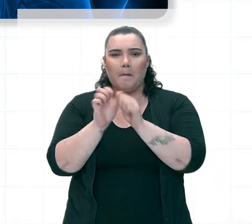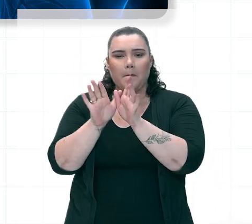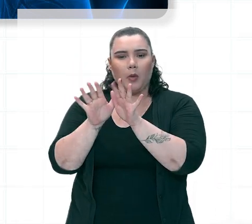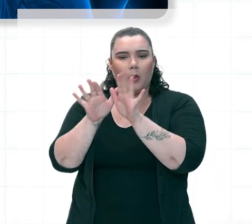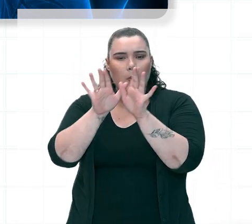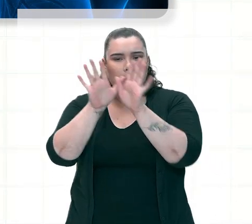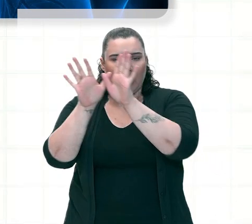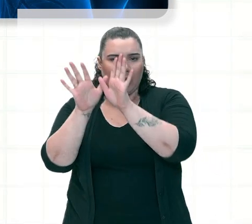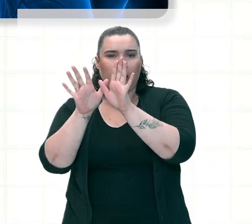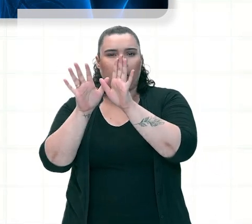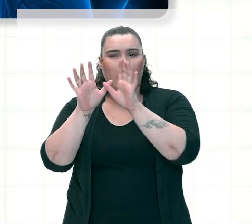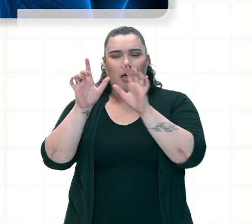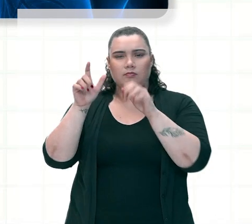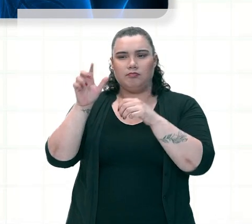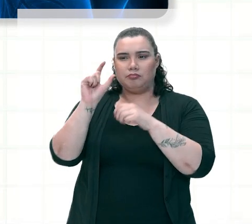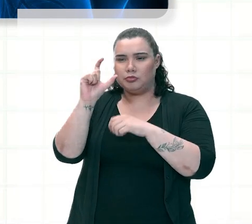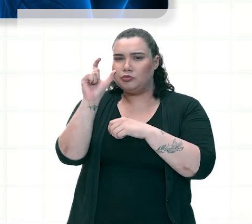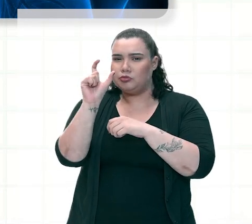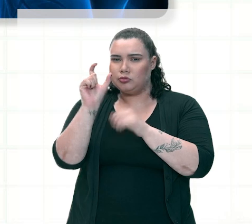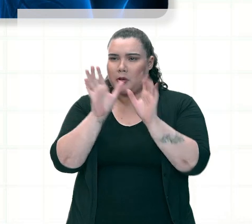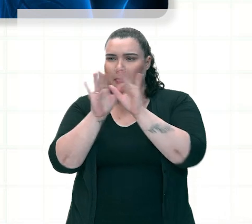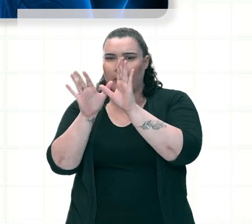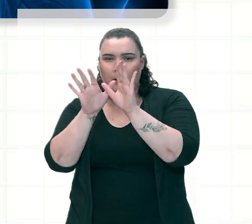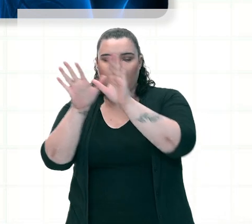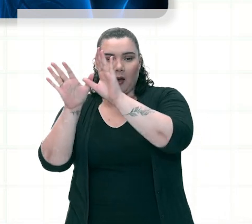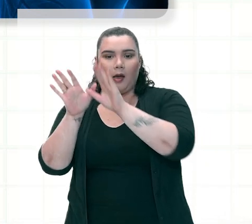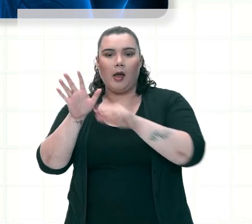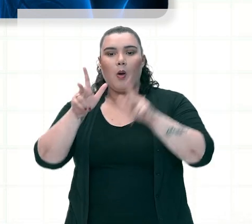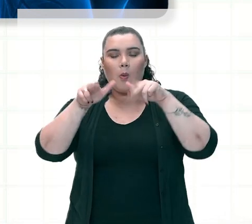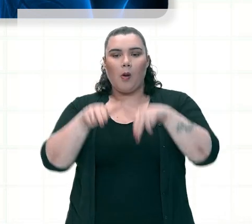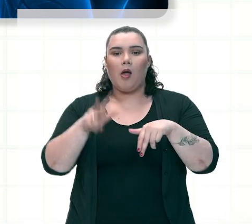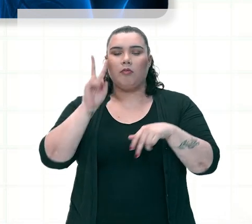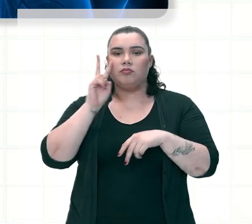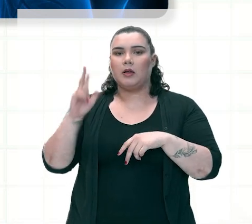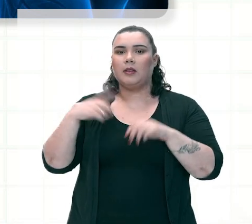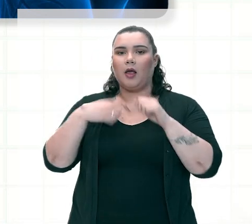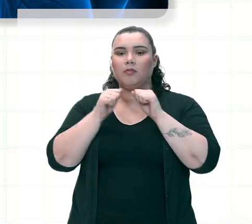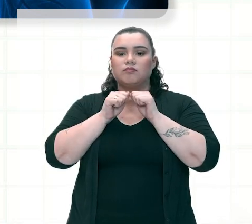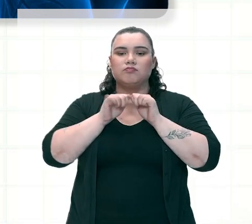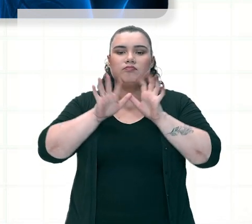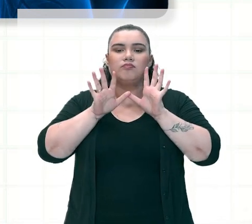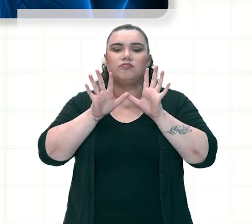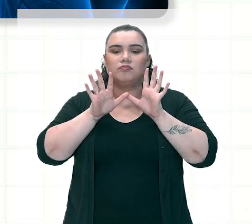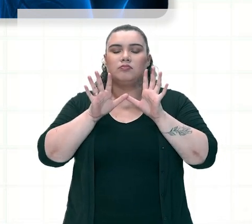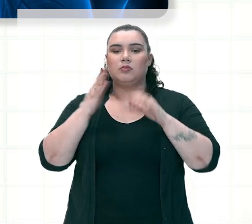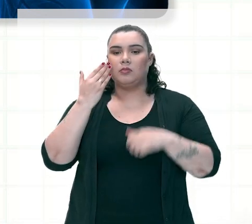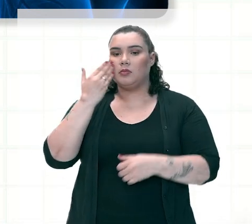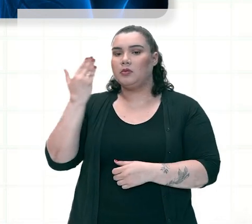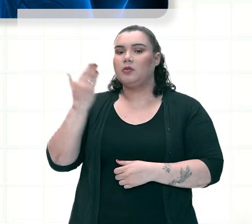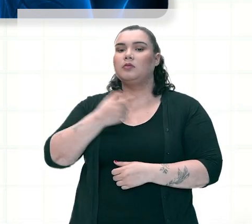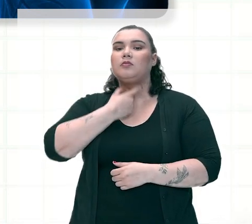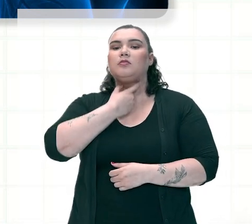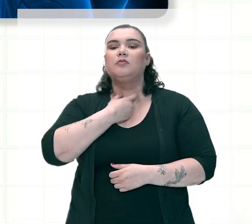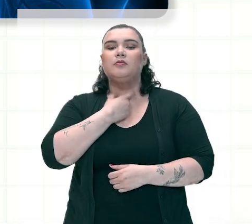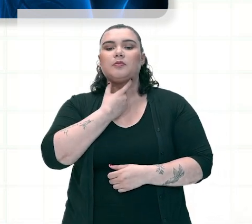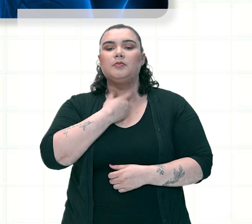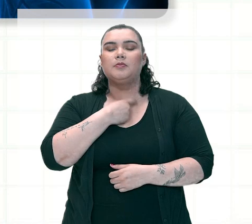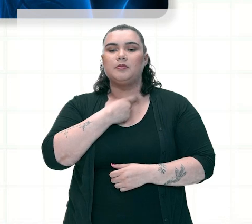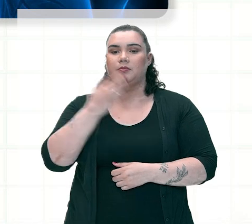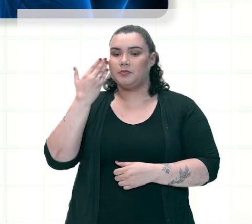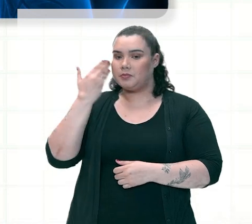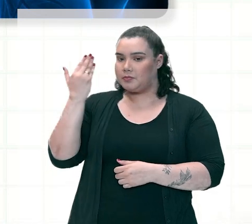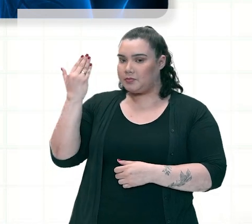de borboleta? Olha só. Então aí na região do pescoço você observa marcadinho ali em vermelho, a gente vai marcar aqui, ó, de